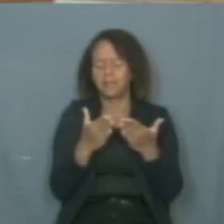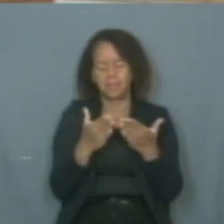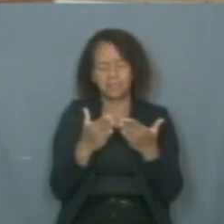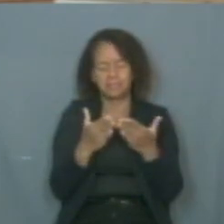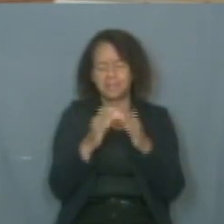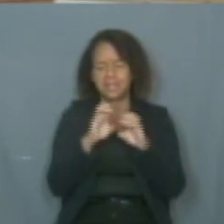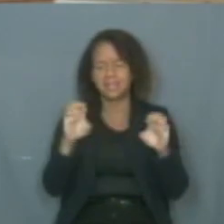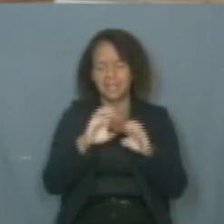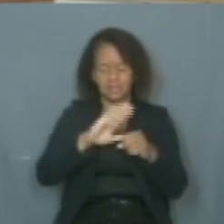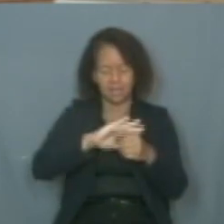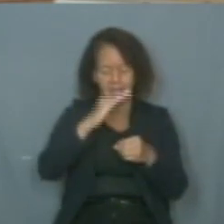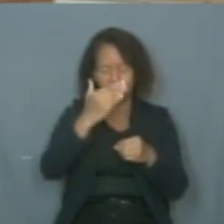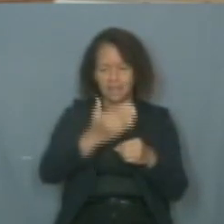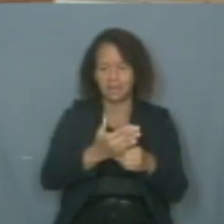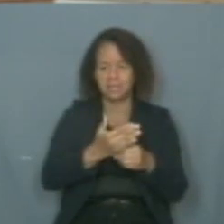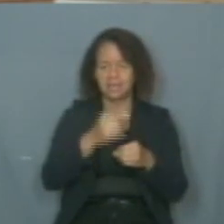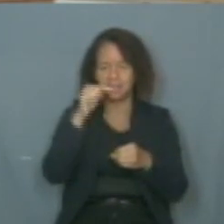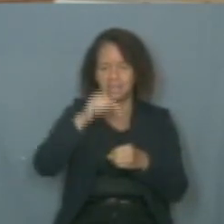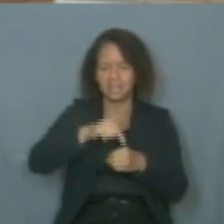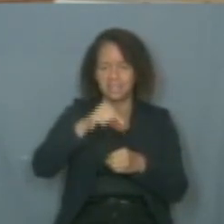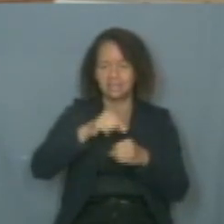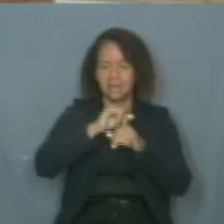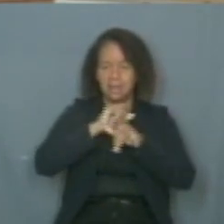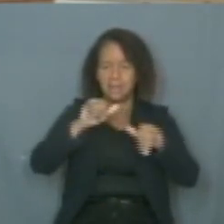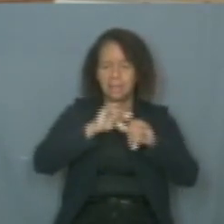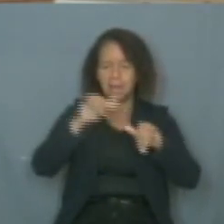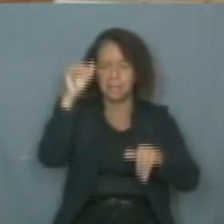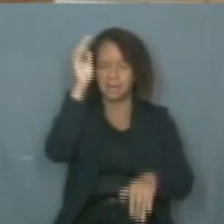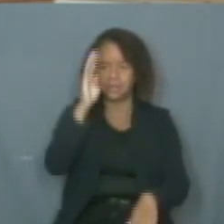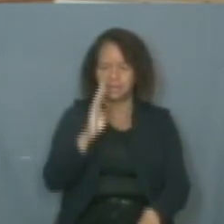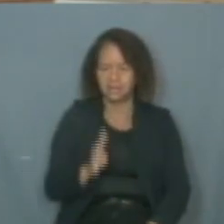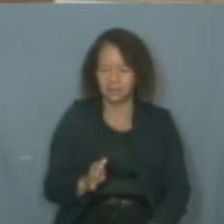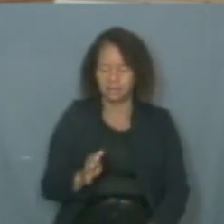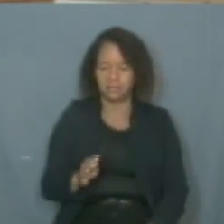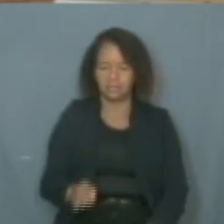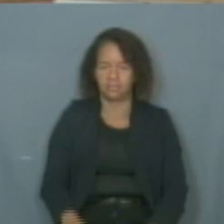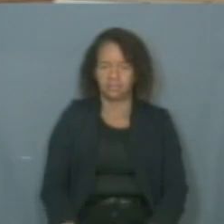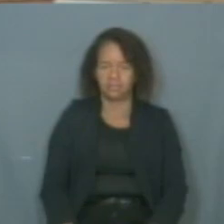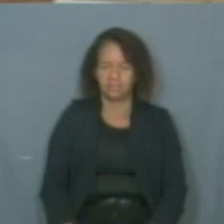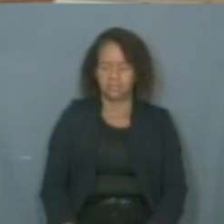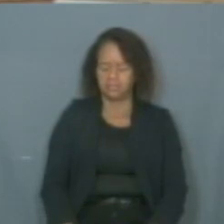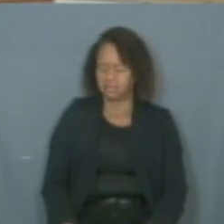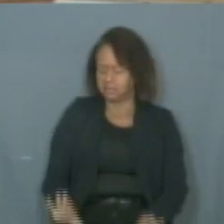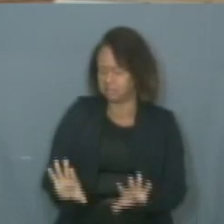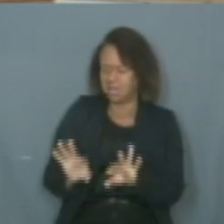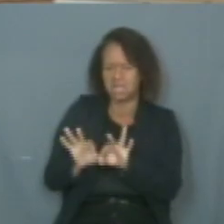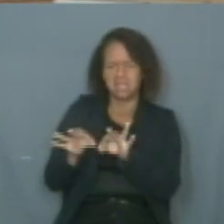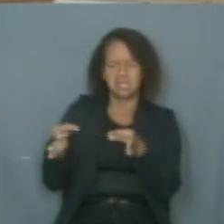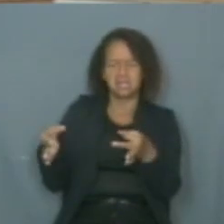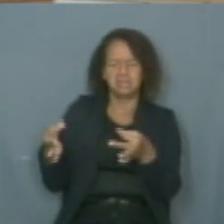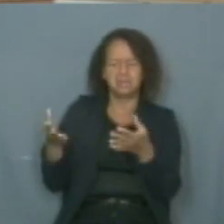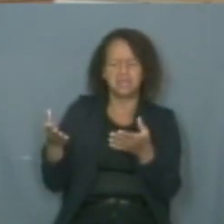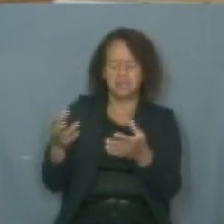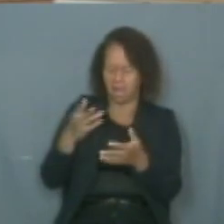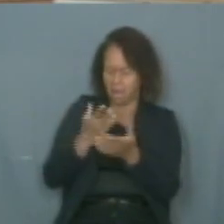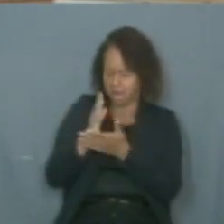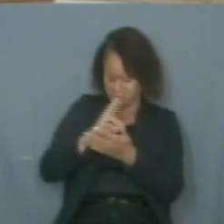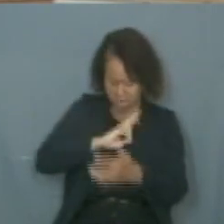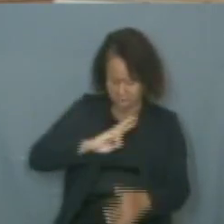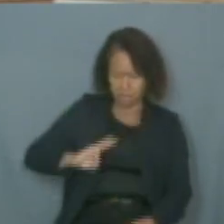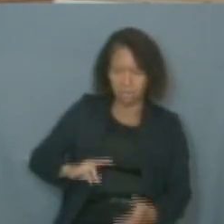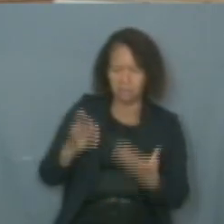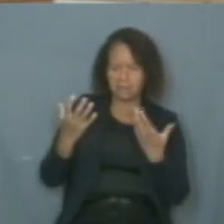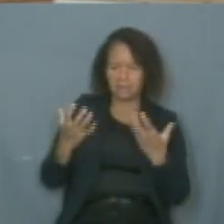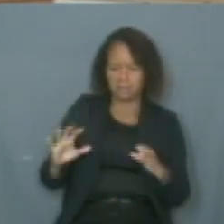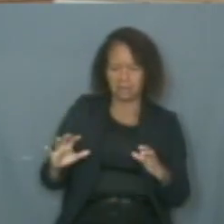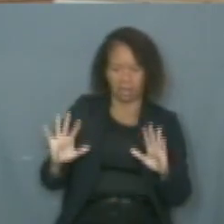Câmara Municipal do Recife vai passar para o Brasil inteiro? Que simplesmente os vereadores não